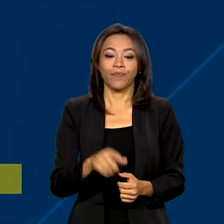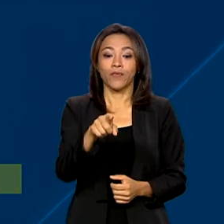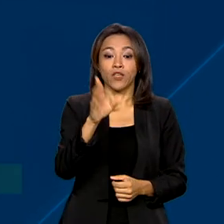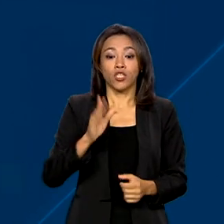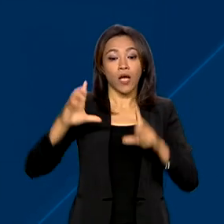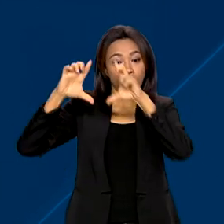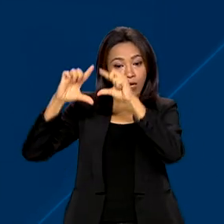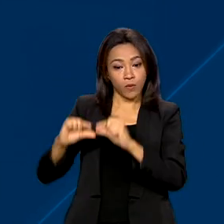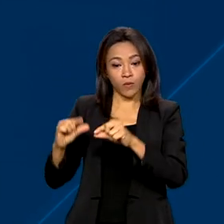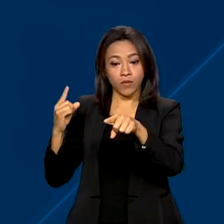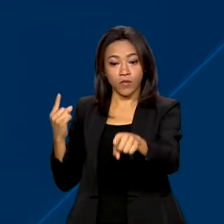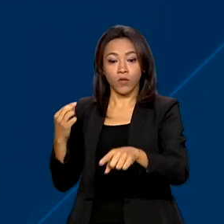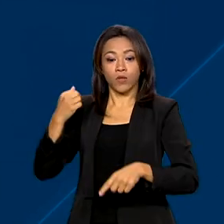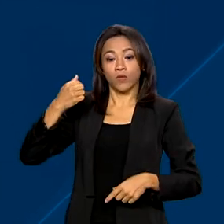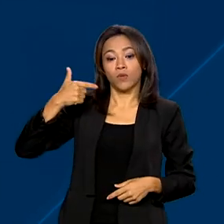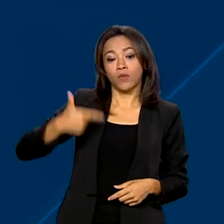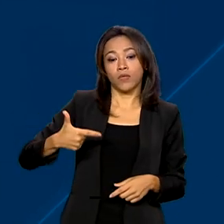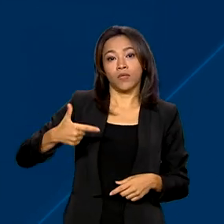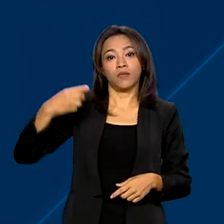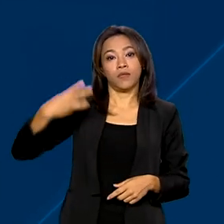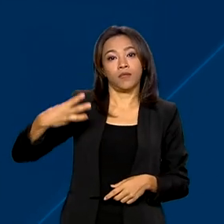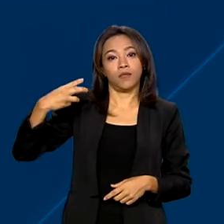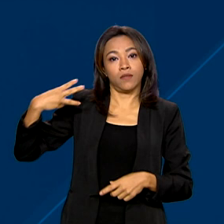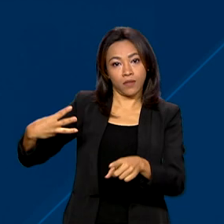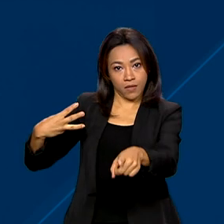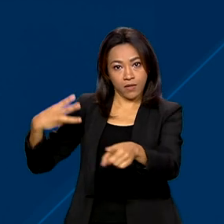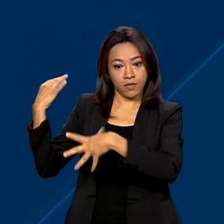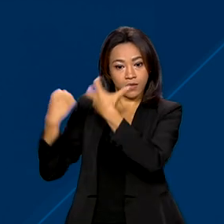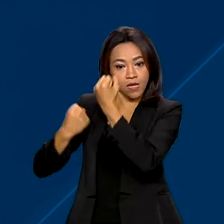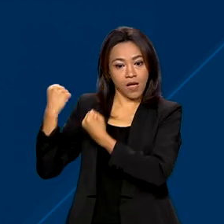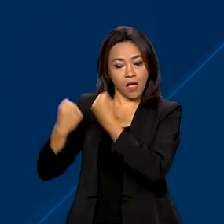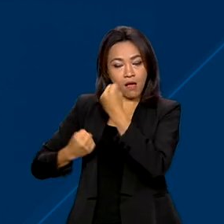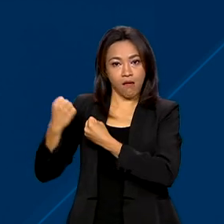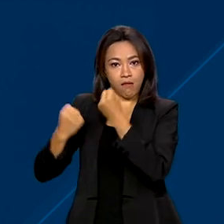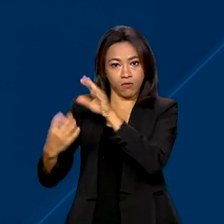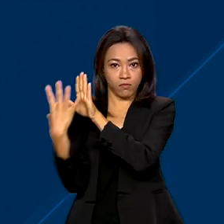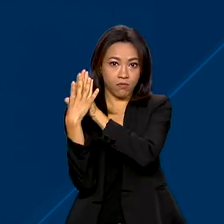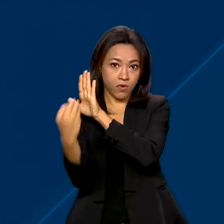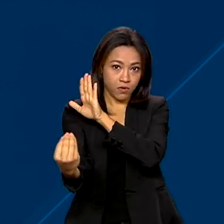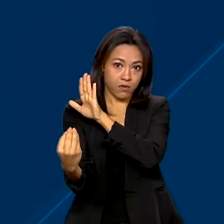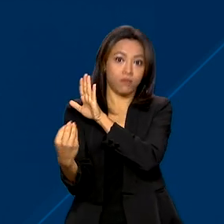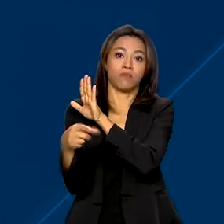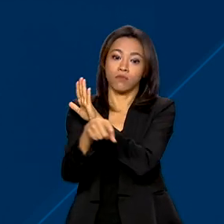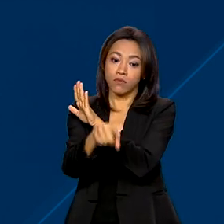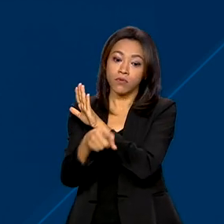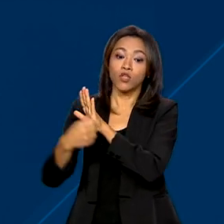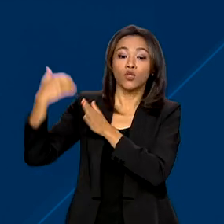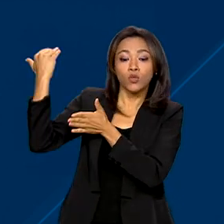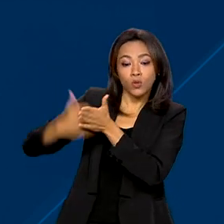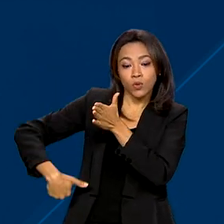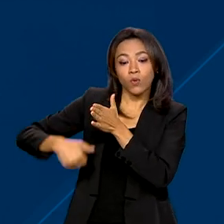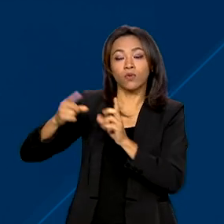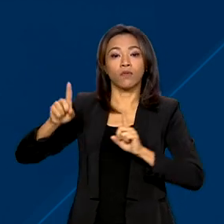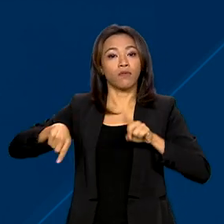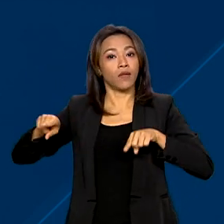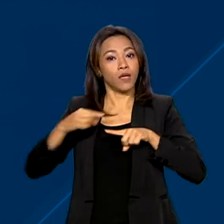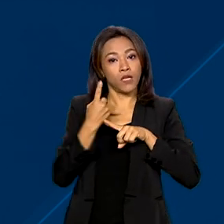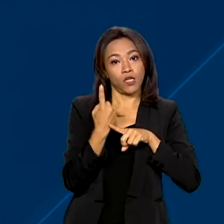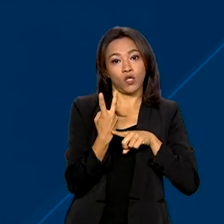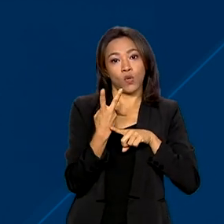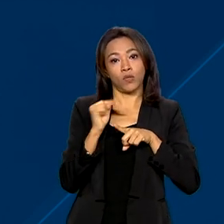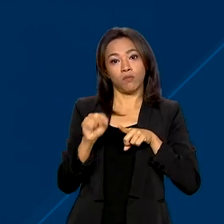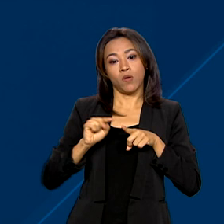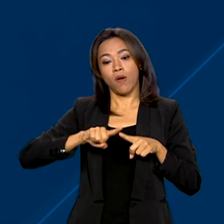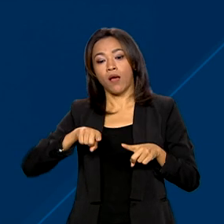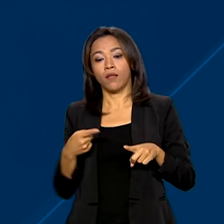preço, 233 versões de 31 modelos de automóveis. Os descontos variam de R$ 2.000 a